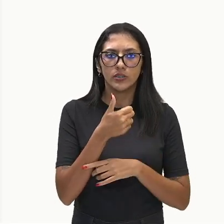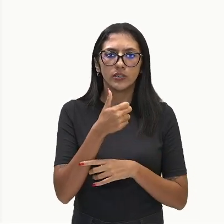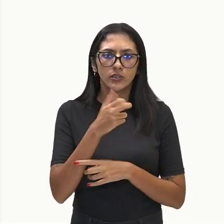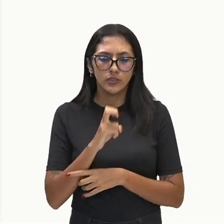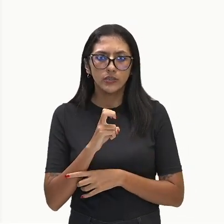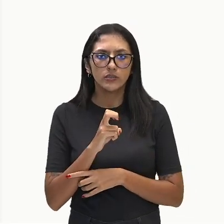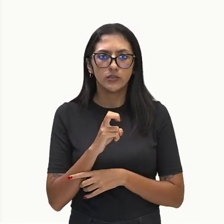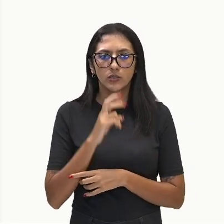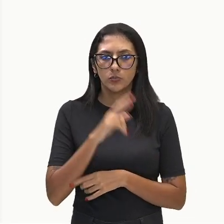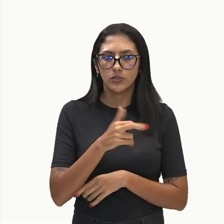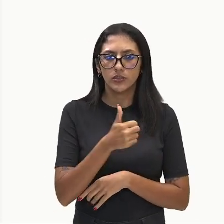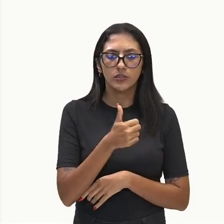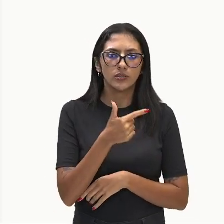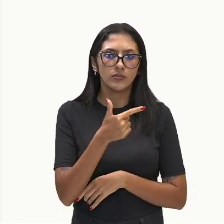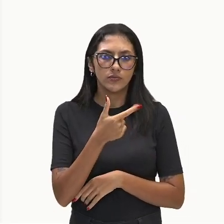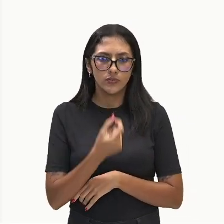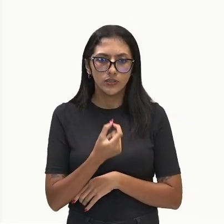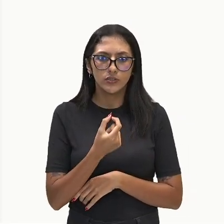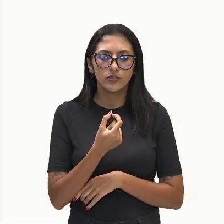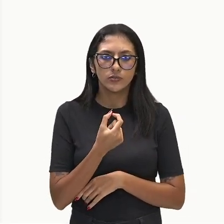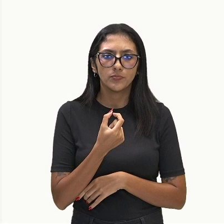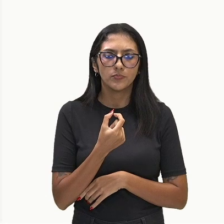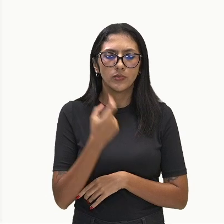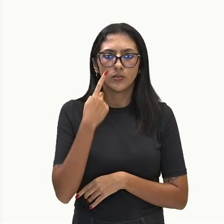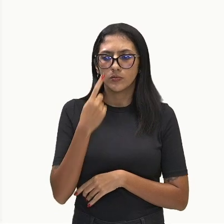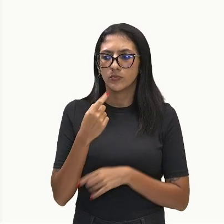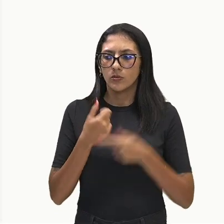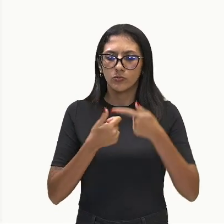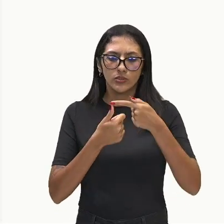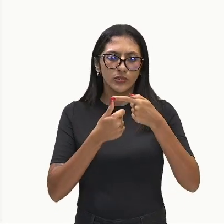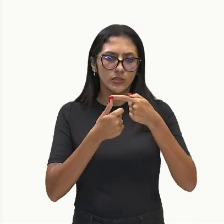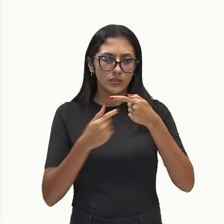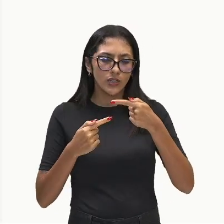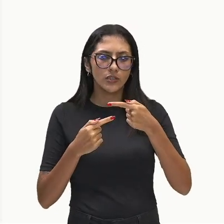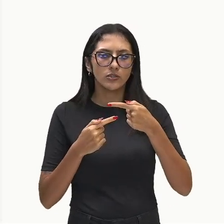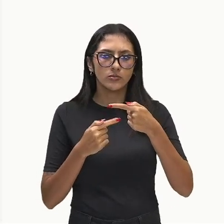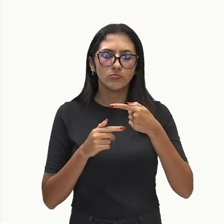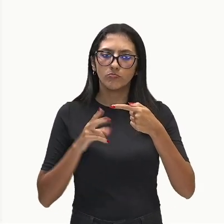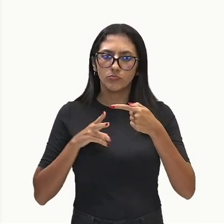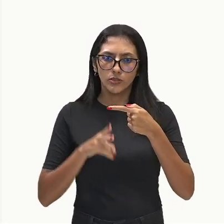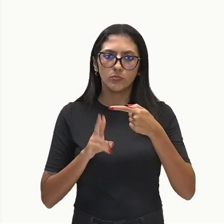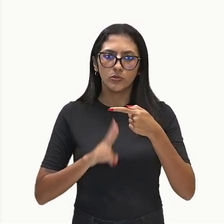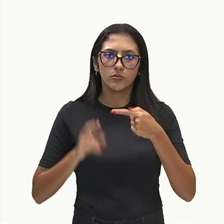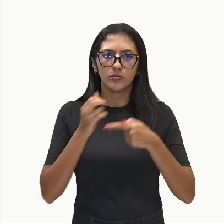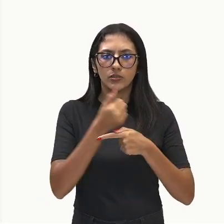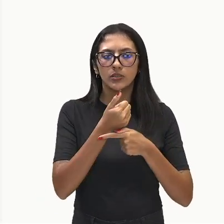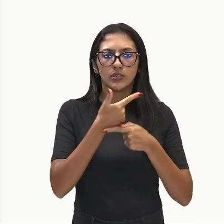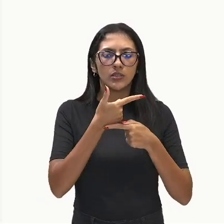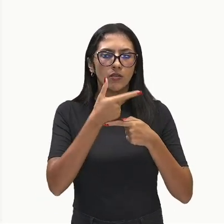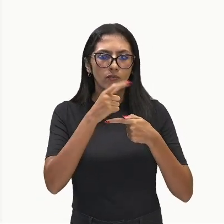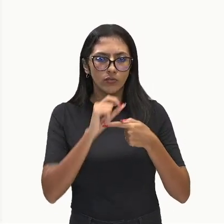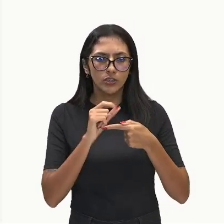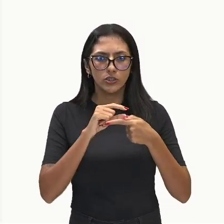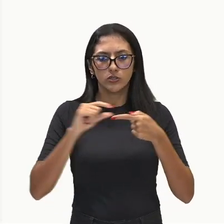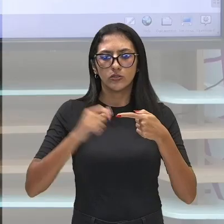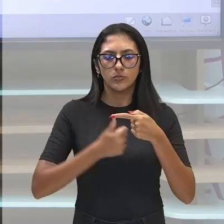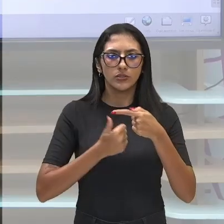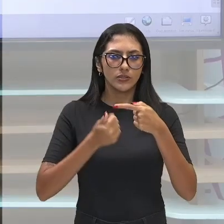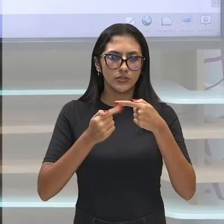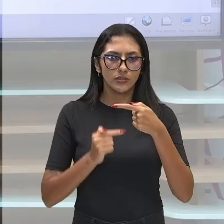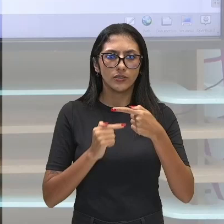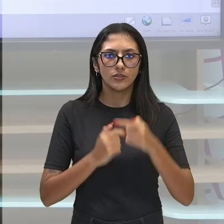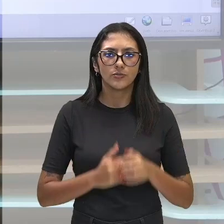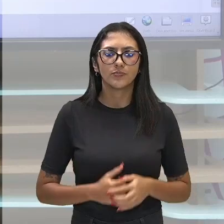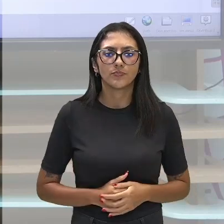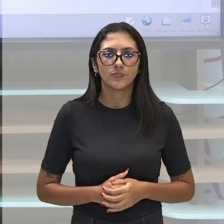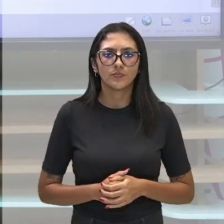120 e o 17 continua ali no denominador e o valor de y é 120 sobre 17.